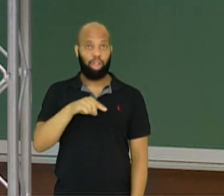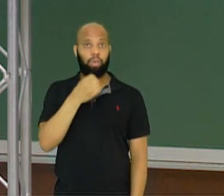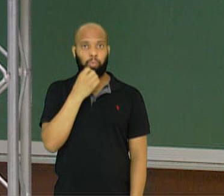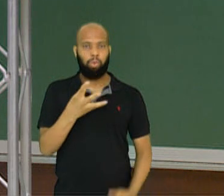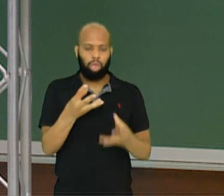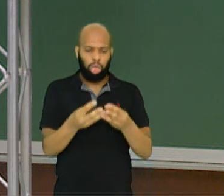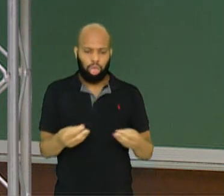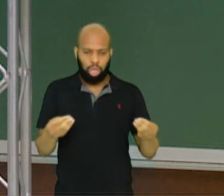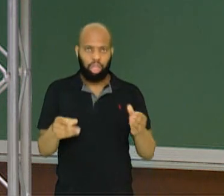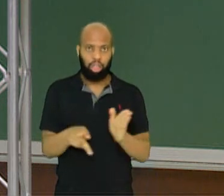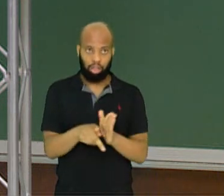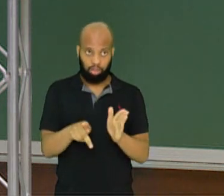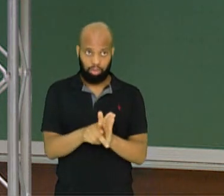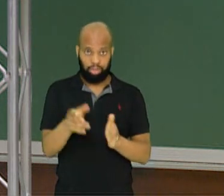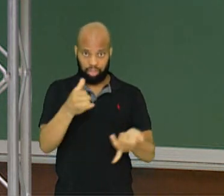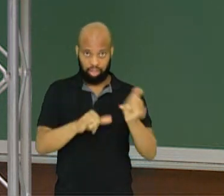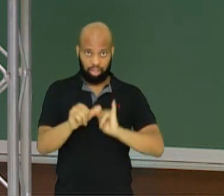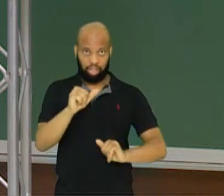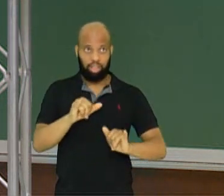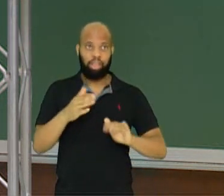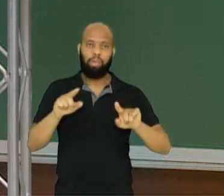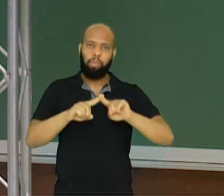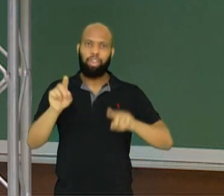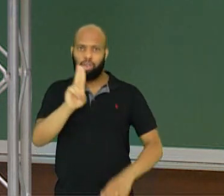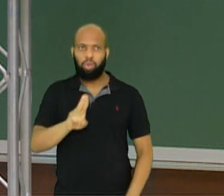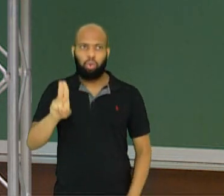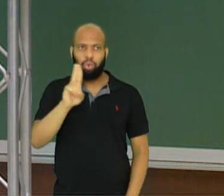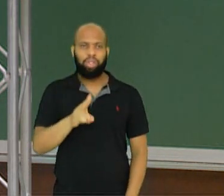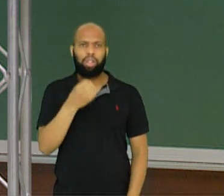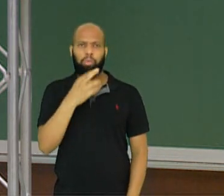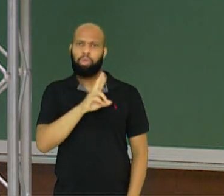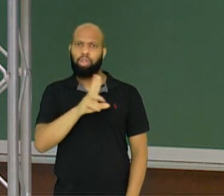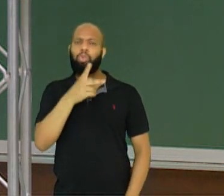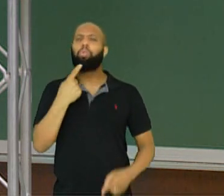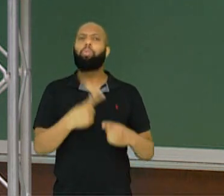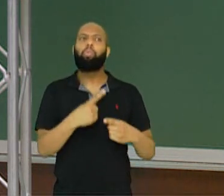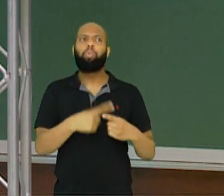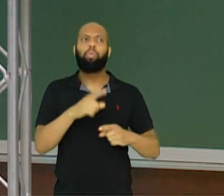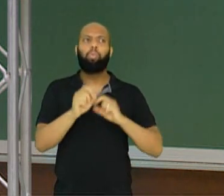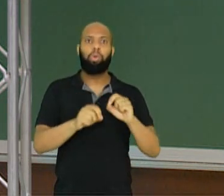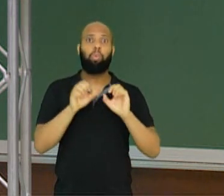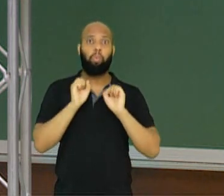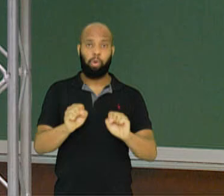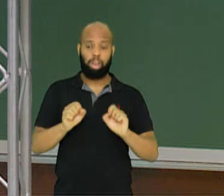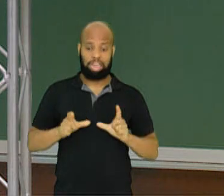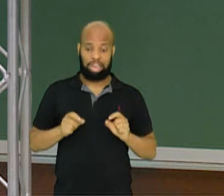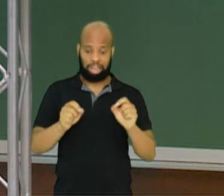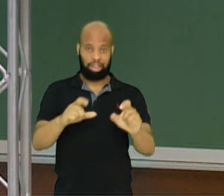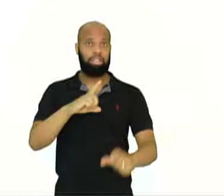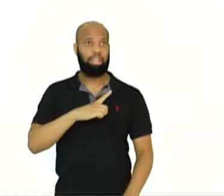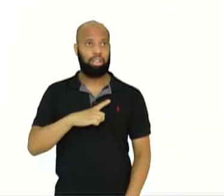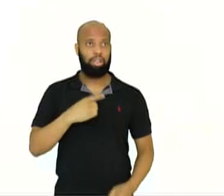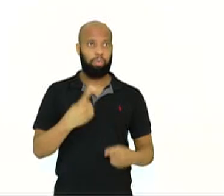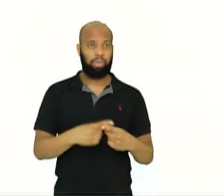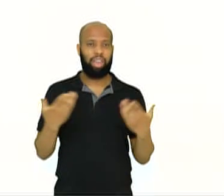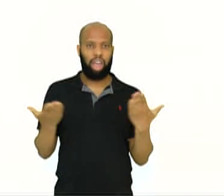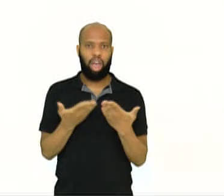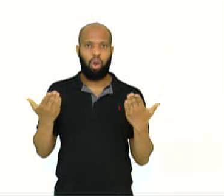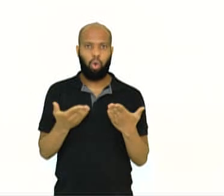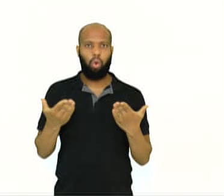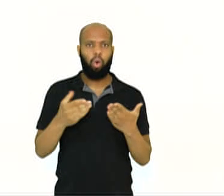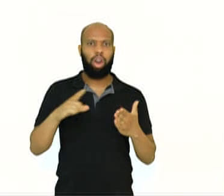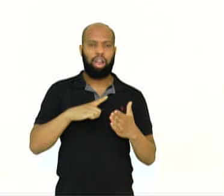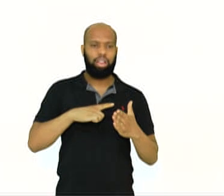solvente orgânico, o seu emprego é desaconselhável como tal, por ser cancerígeno. O esquema de reação abaixo